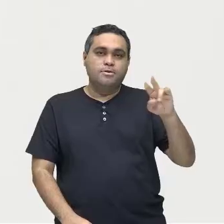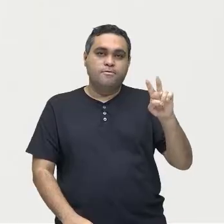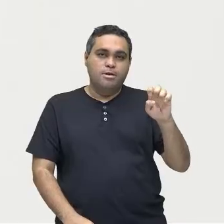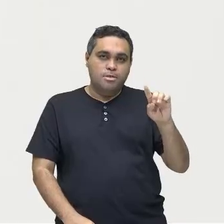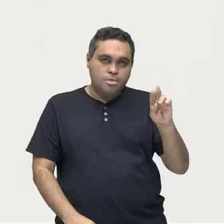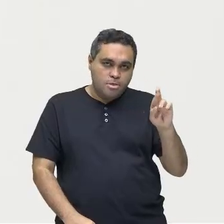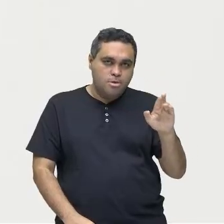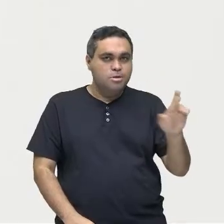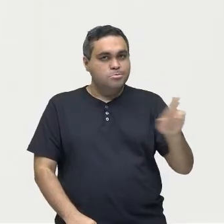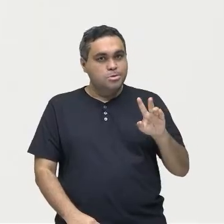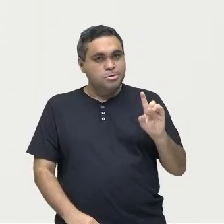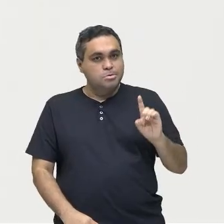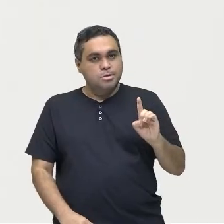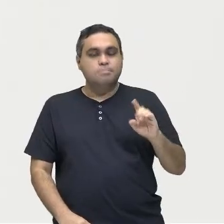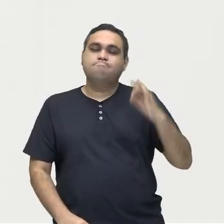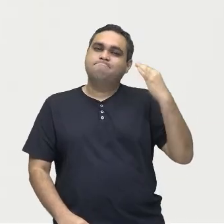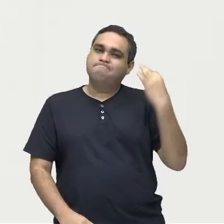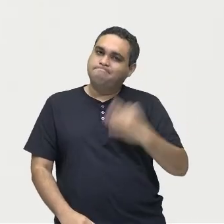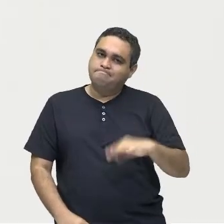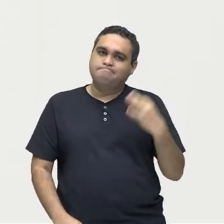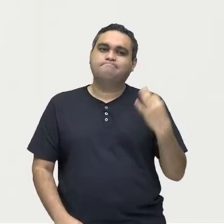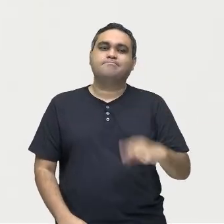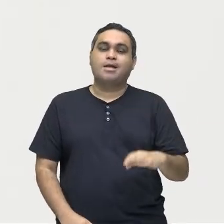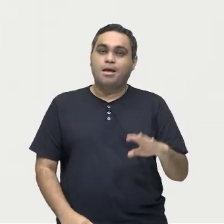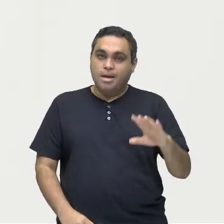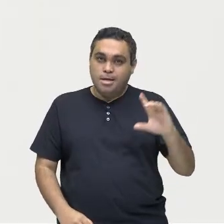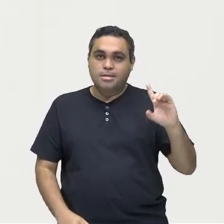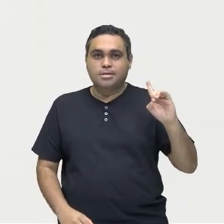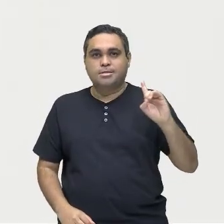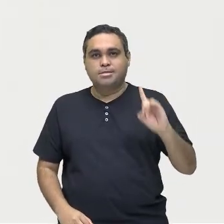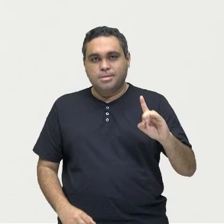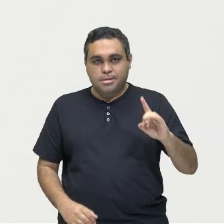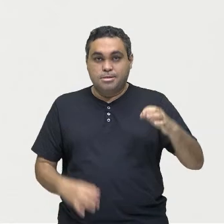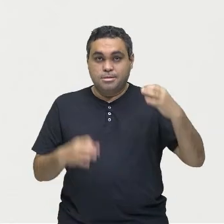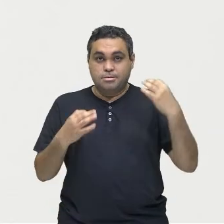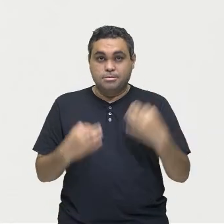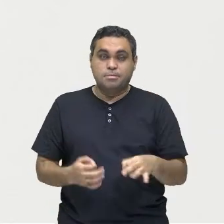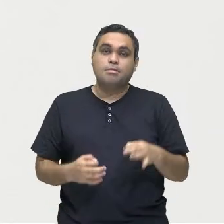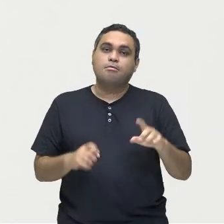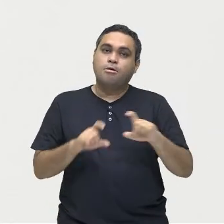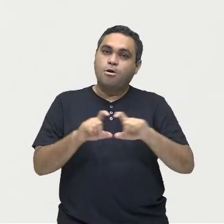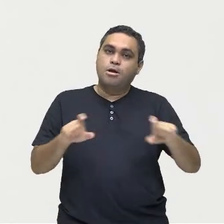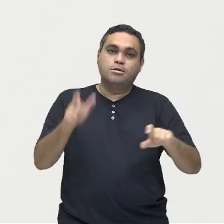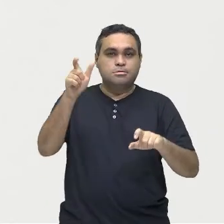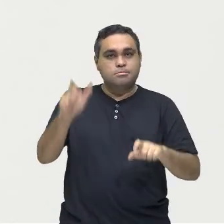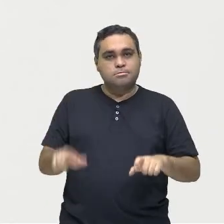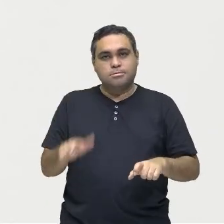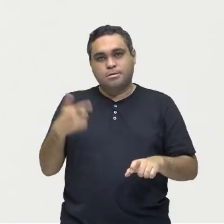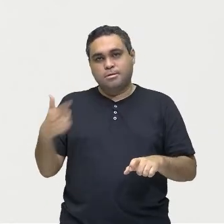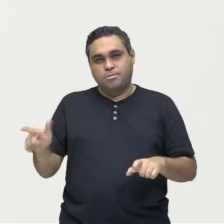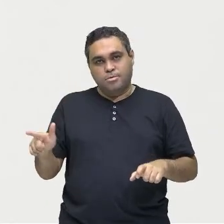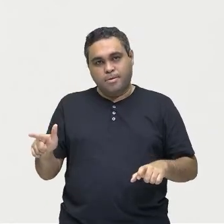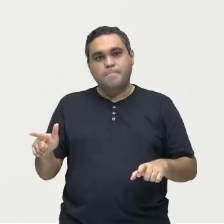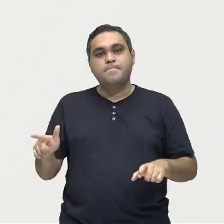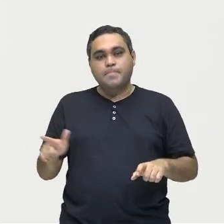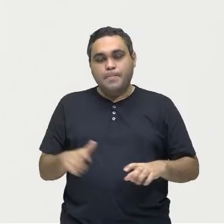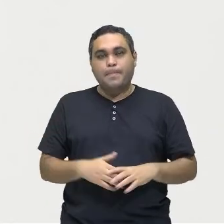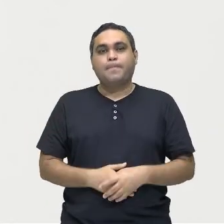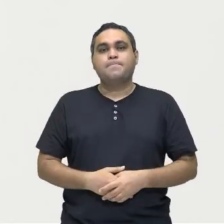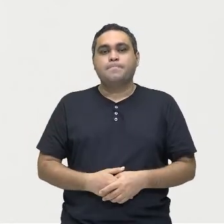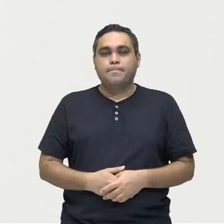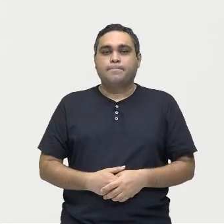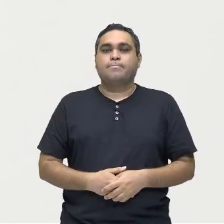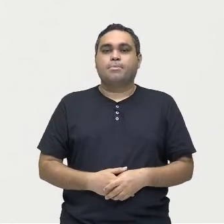aí, exatamente, é a letra D, certo? Oração sem sujeito. Aqui nós temos uma oração sem